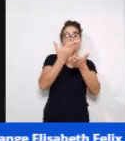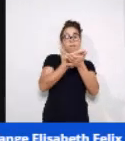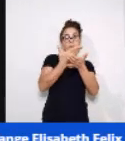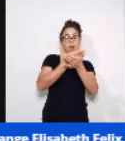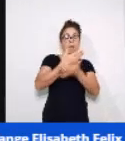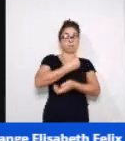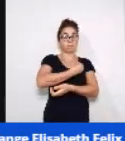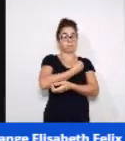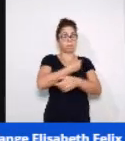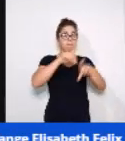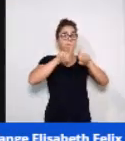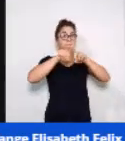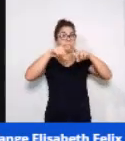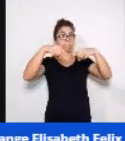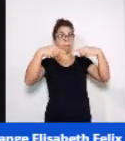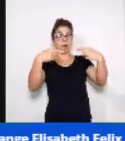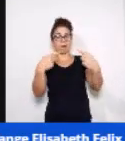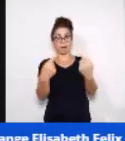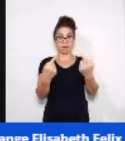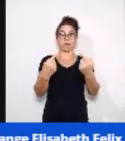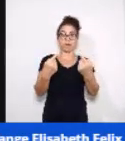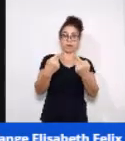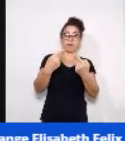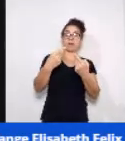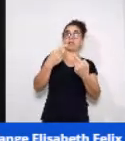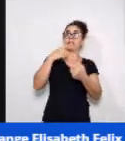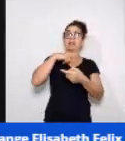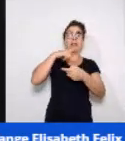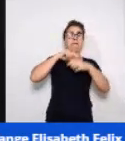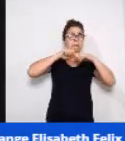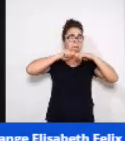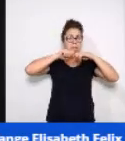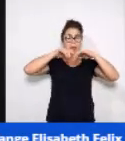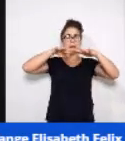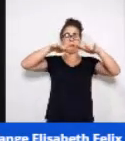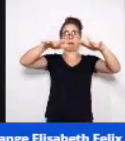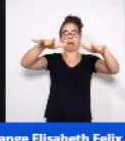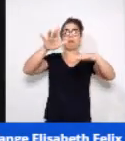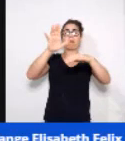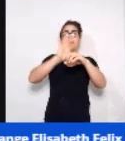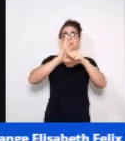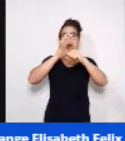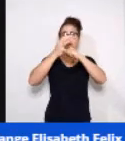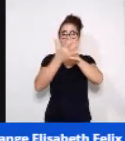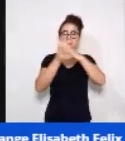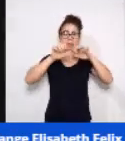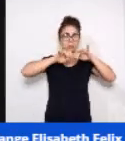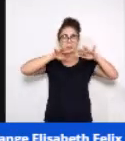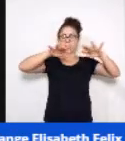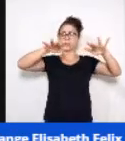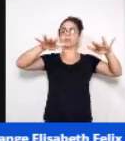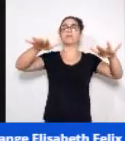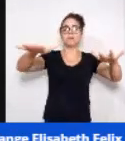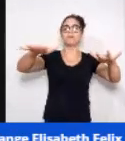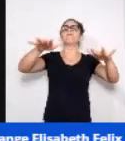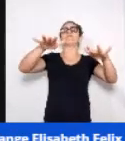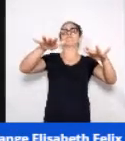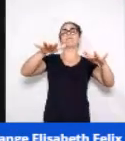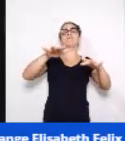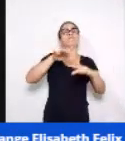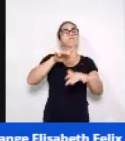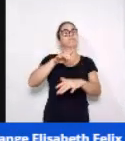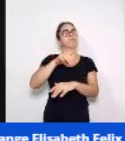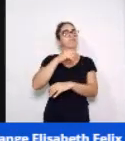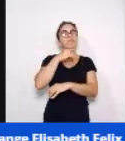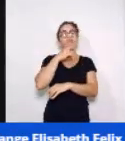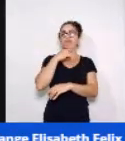devido aos acontecimentos e aumentos de casos de pessoas com Covid-19, que era este o nome, né, não foi